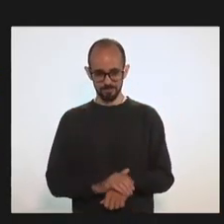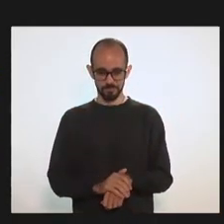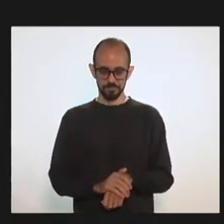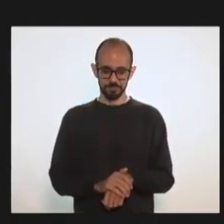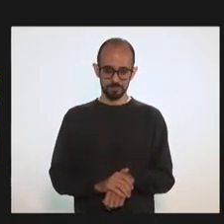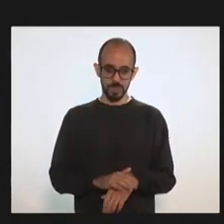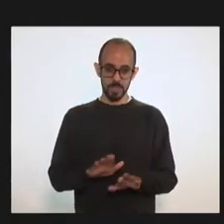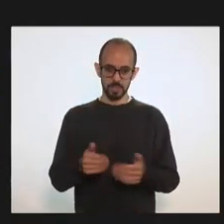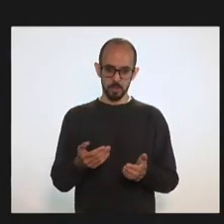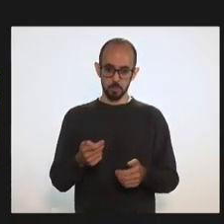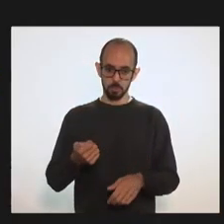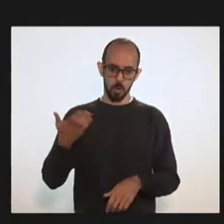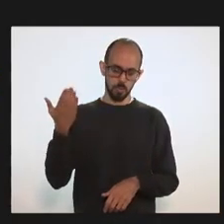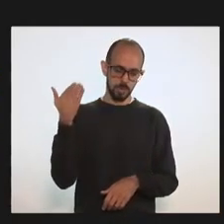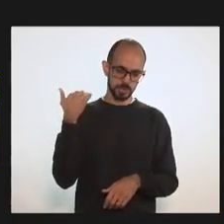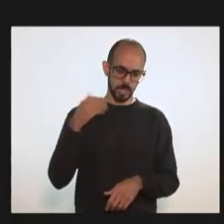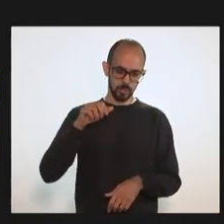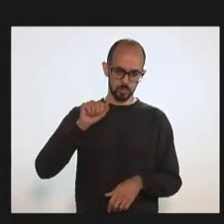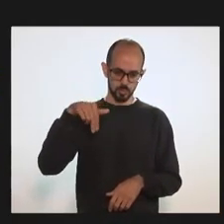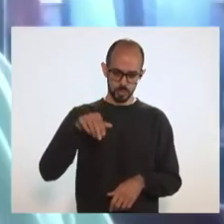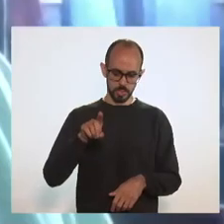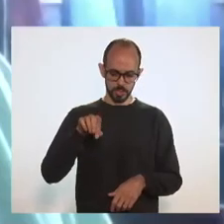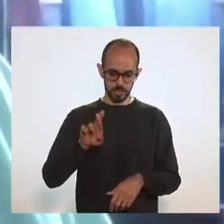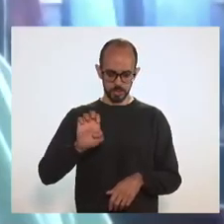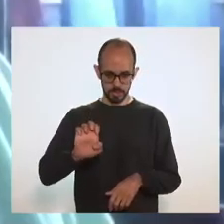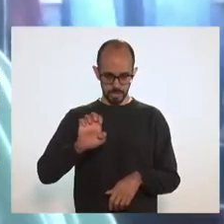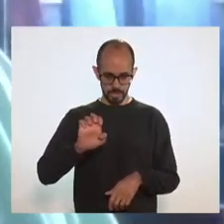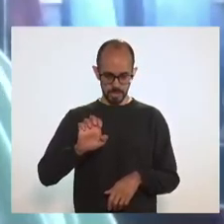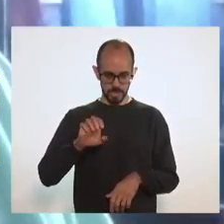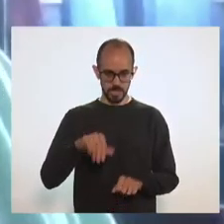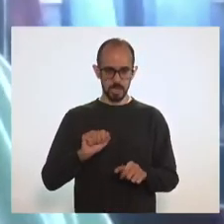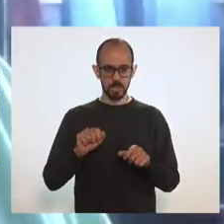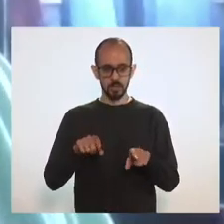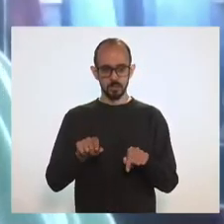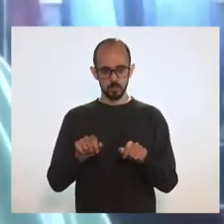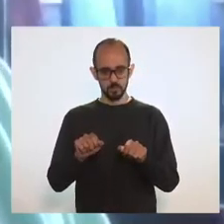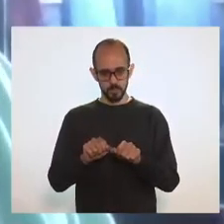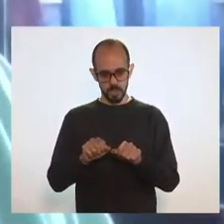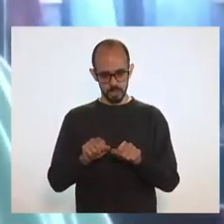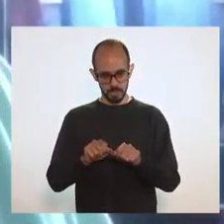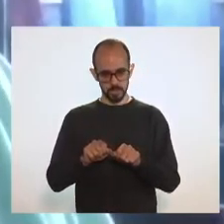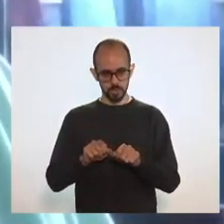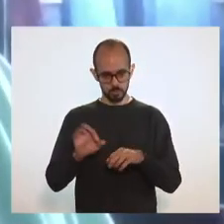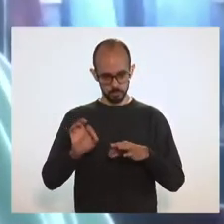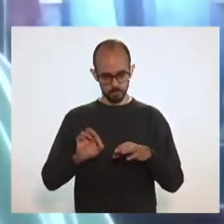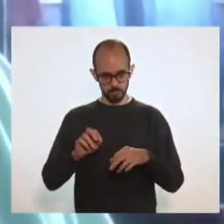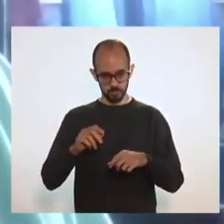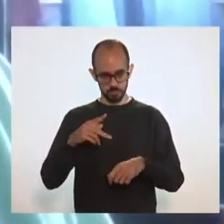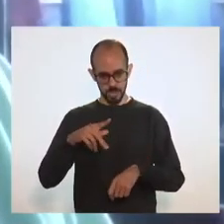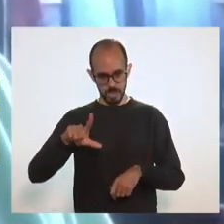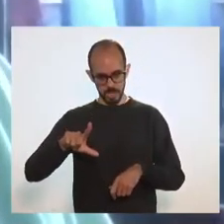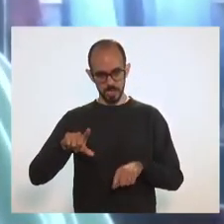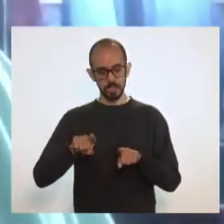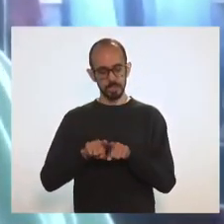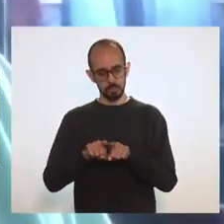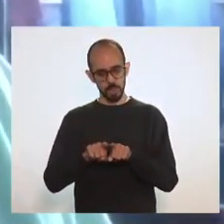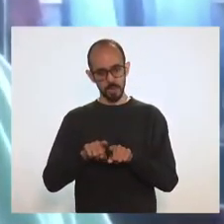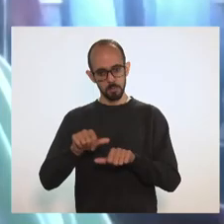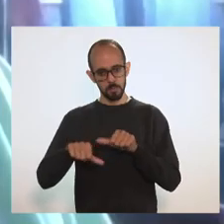Ele escreveu a Bíblia, não deixou brecha para o companheiro, entendeu? Vossa Excelência está correto. Mas olha, deixa eu só lembrar vocês. Parabéns,